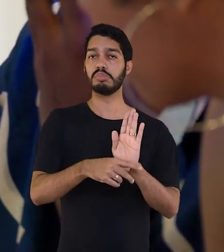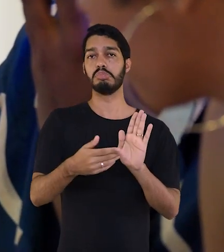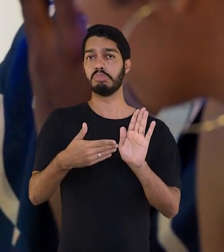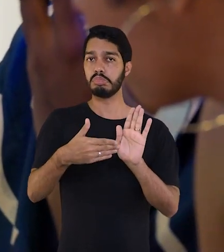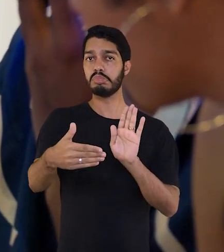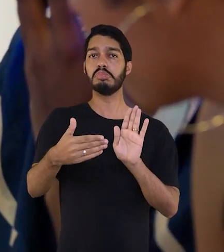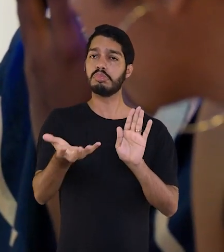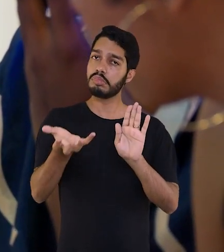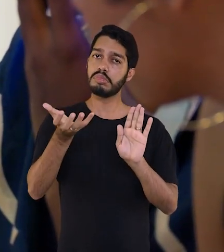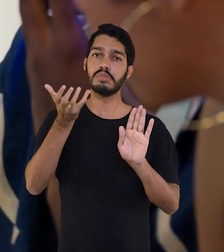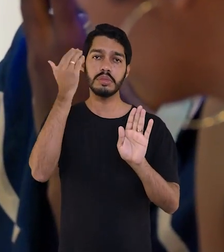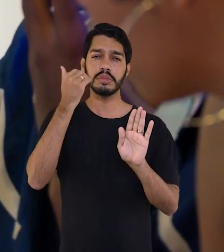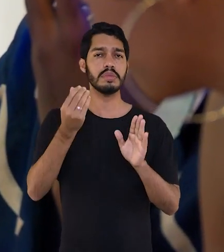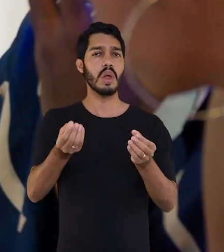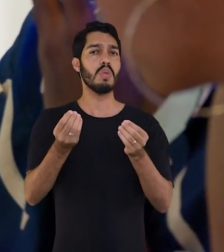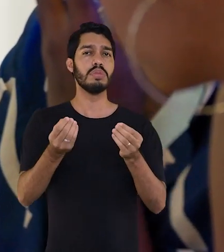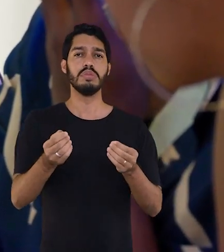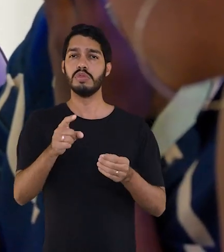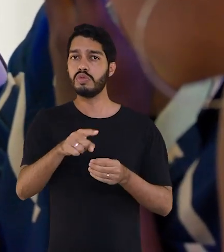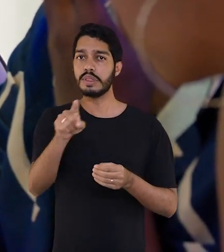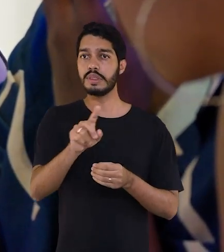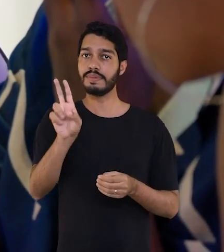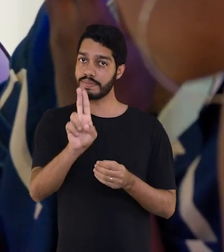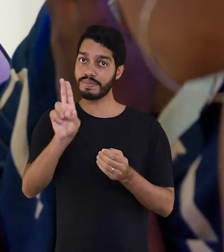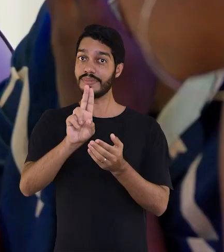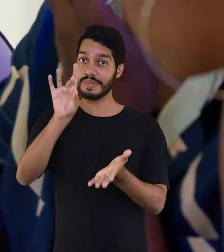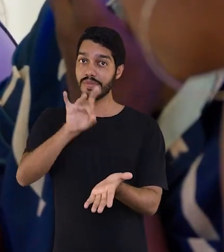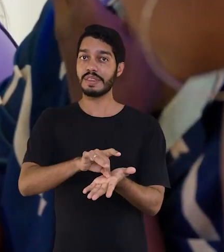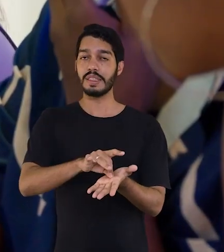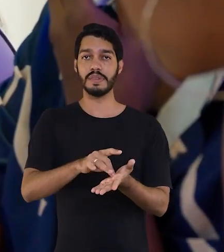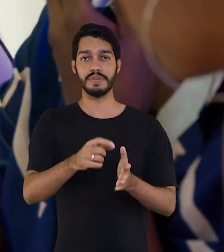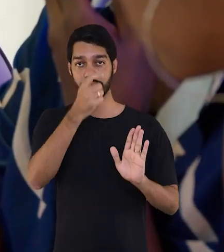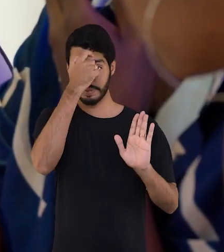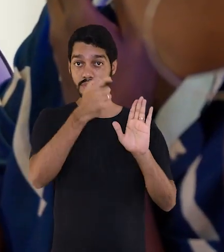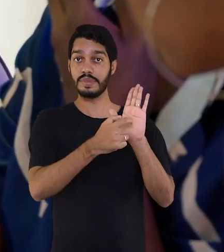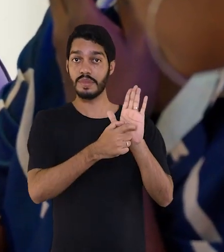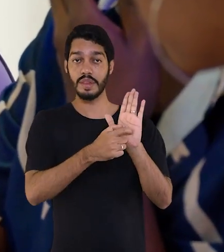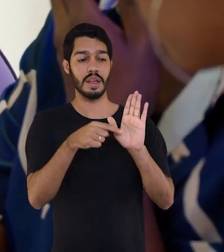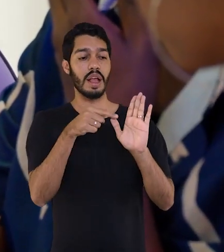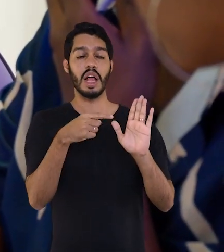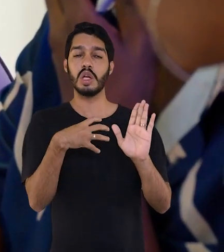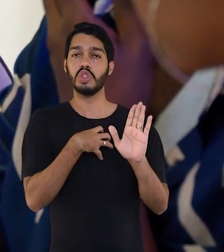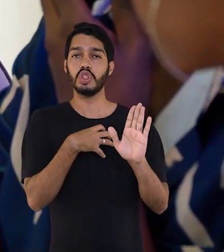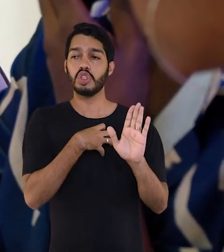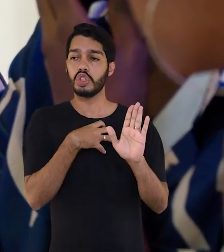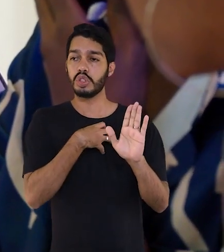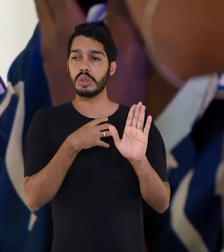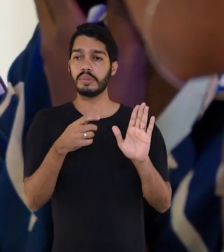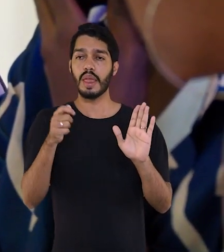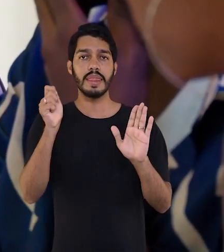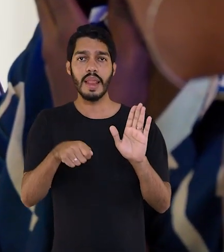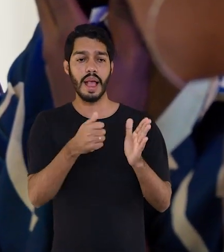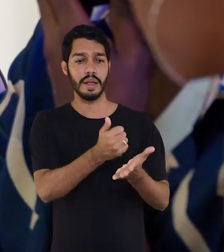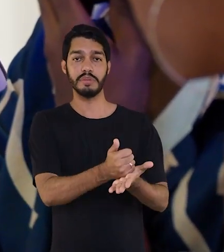tocando. E eu gostaria de saber como vocês utilizam, na prática, assim, a inteligência artificial de forma que ela